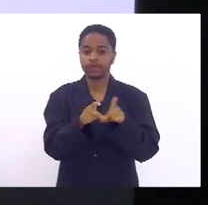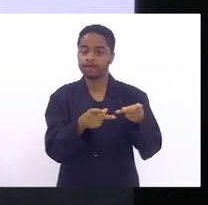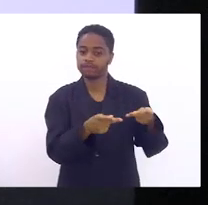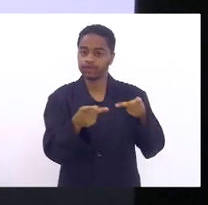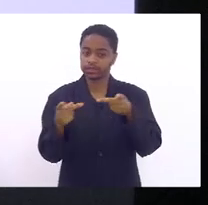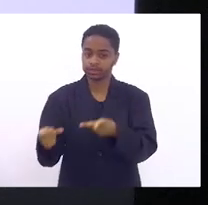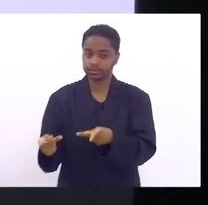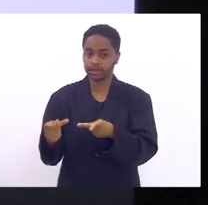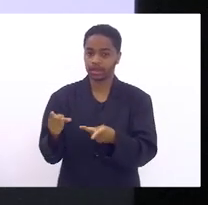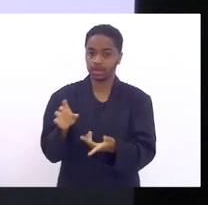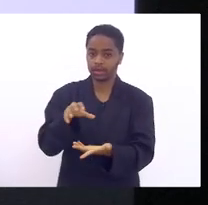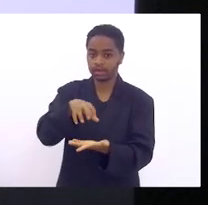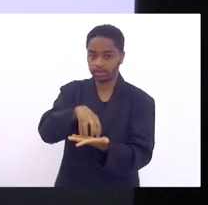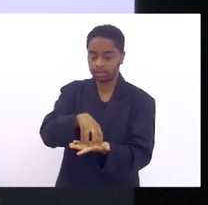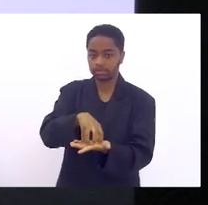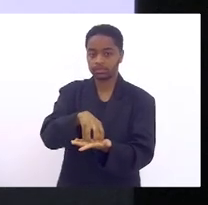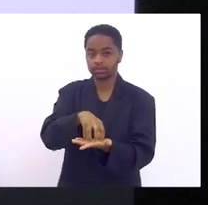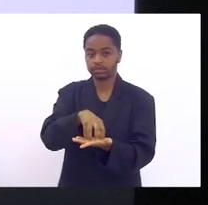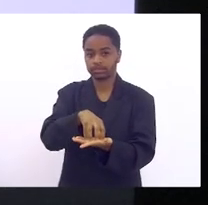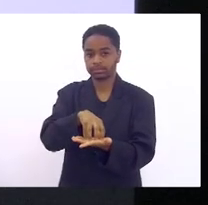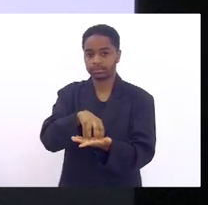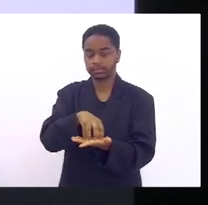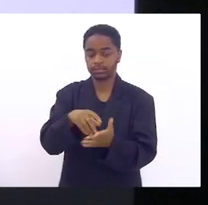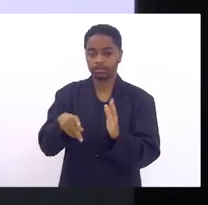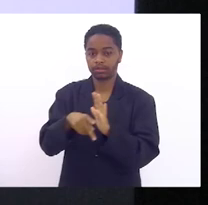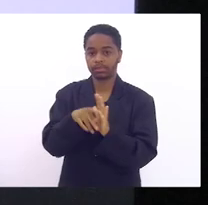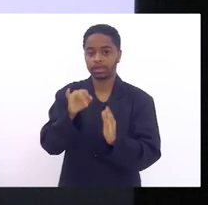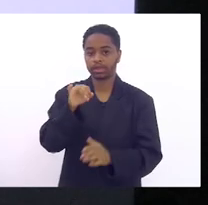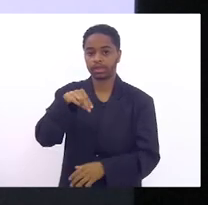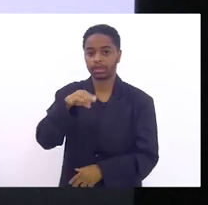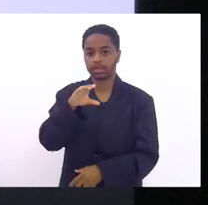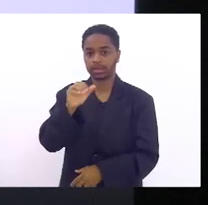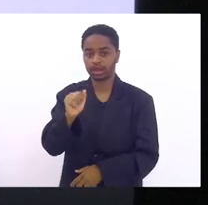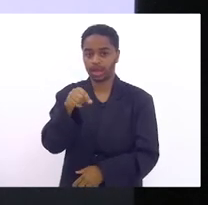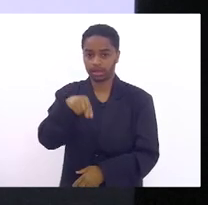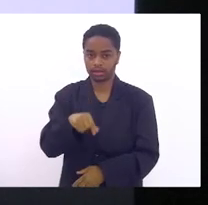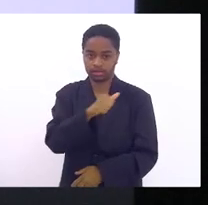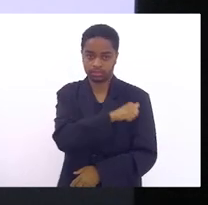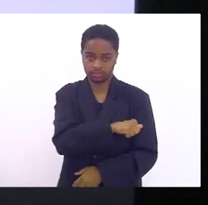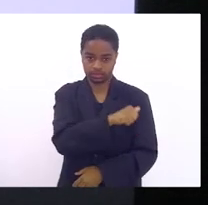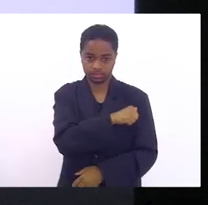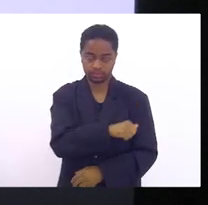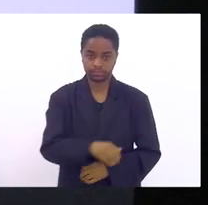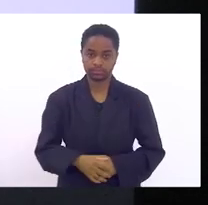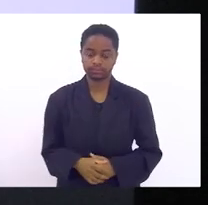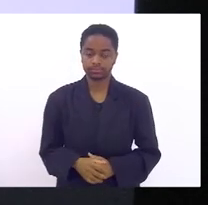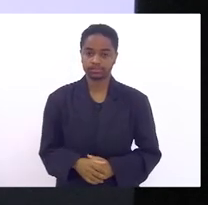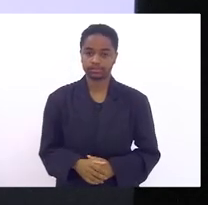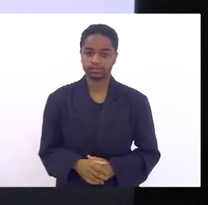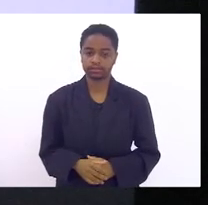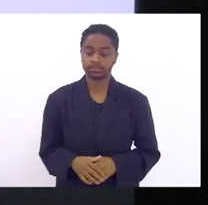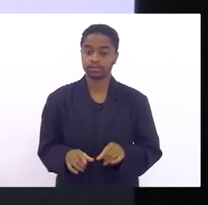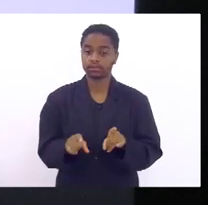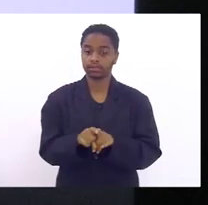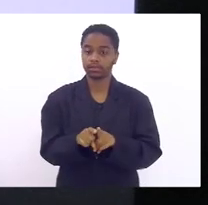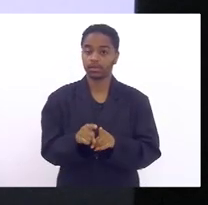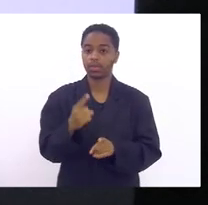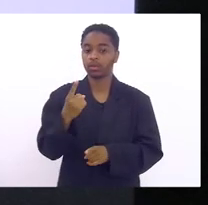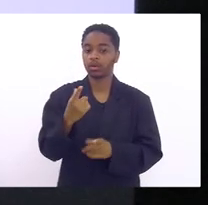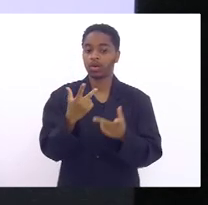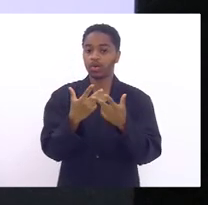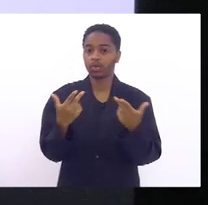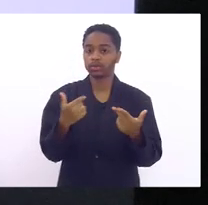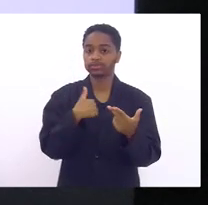uma das unidades eh do INCA aqui no Rio de Janeiro e um dos dos aspectos que me deixou muito